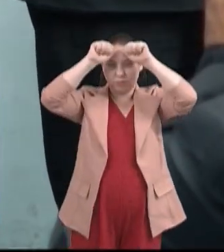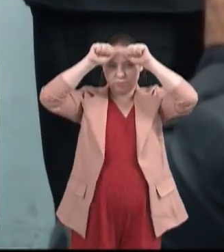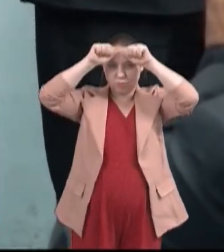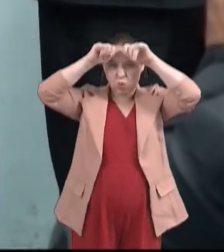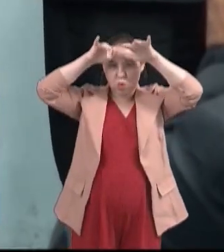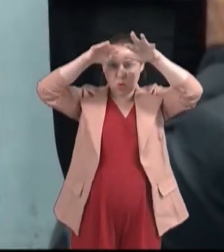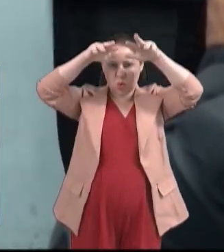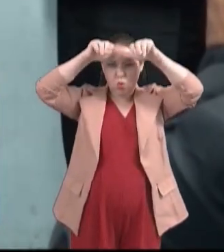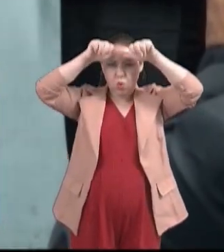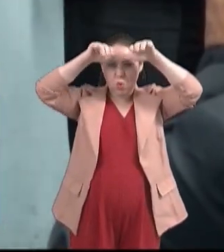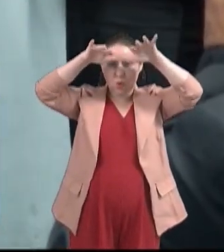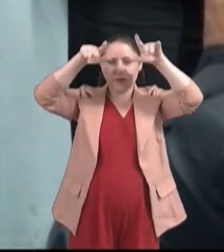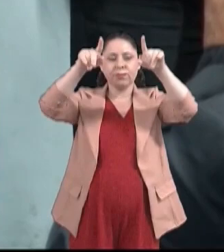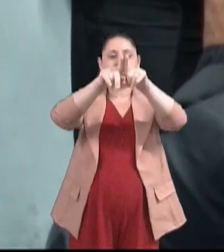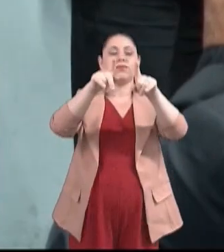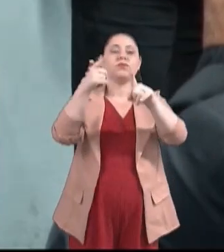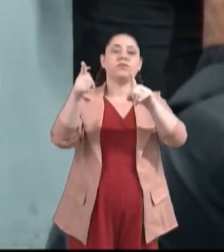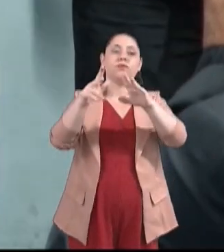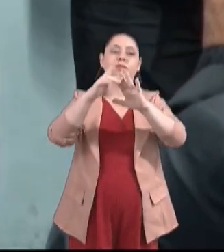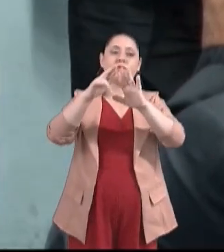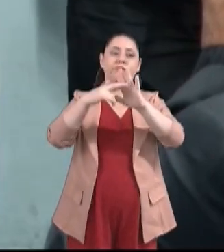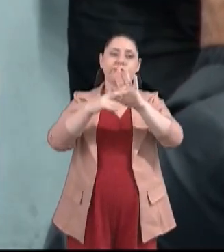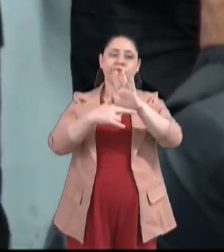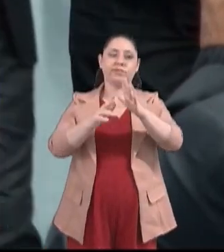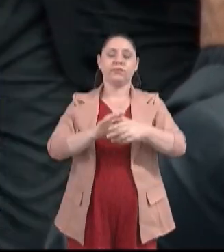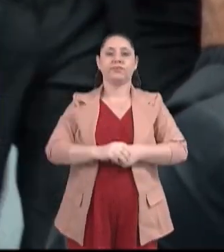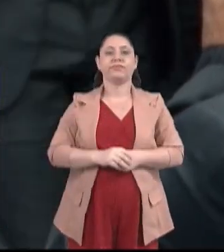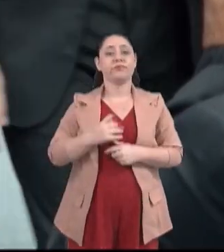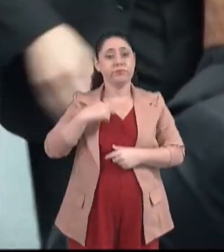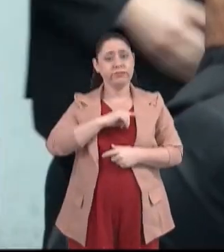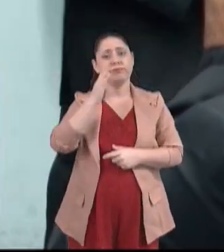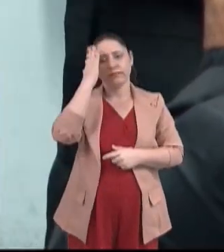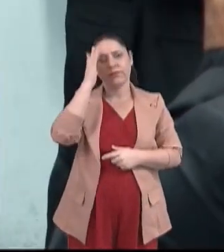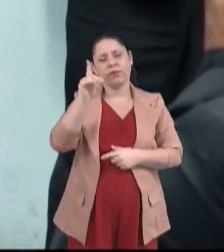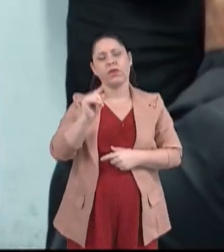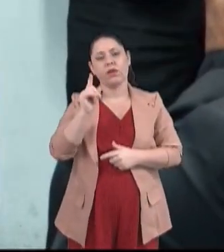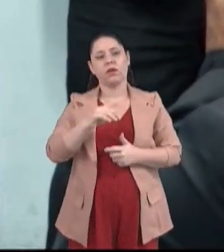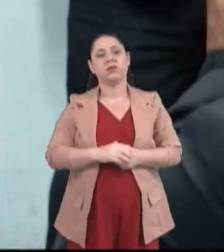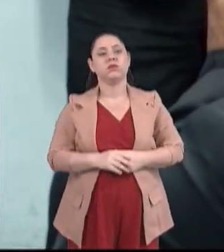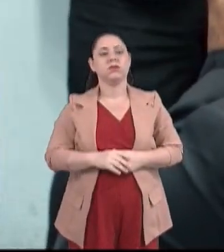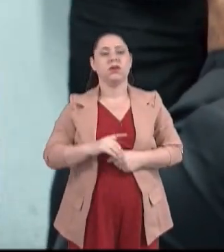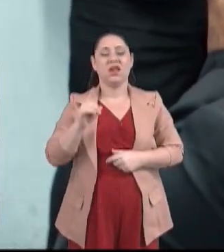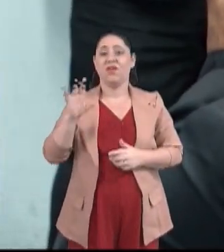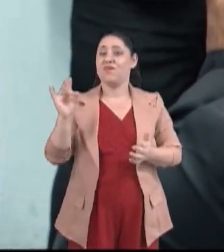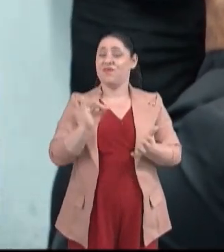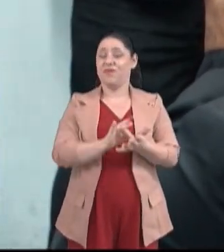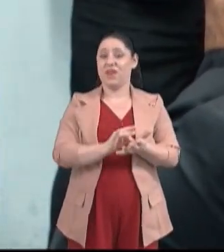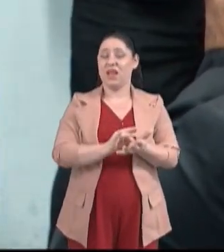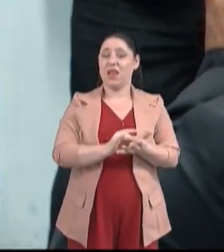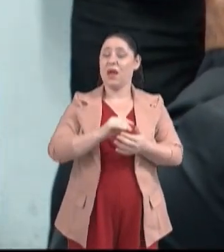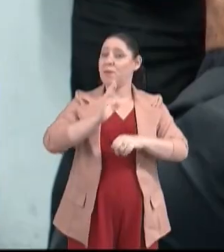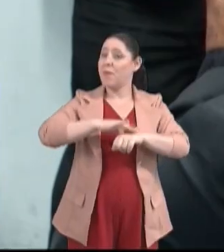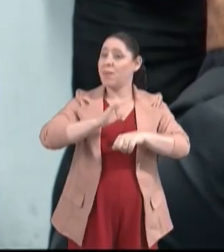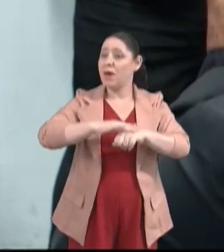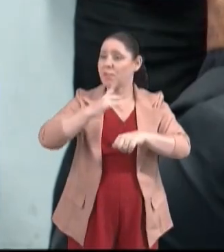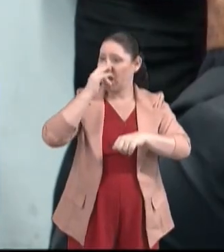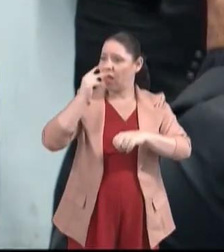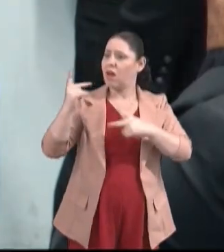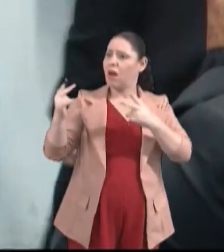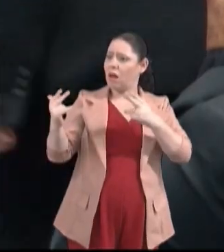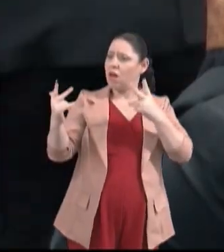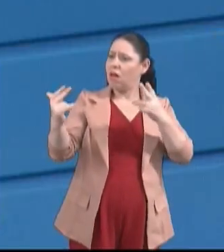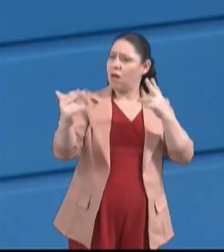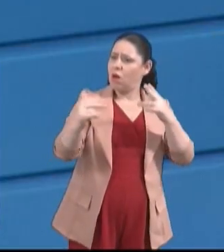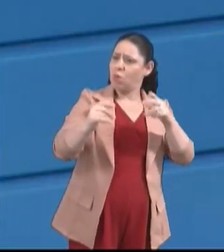espectro autista e da outras providências. Sabemos, senhor presidente, que esta é uma realidade que cada vez mais no